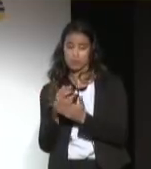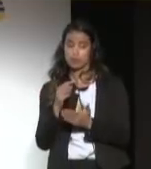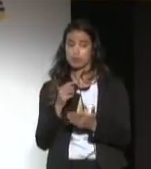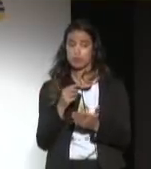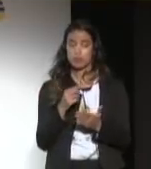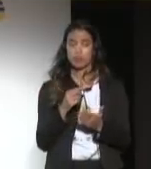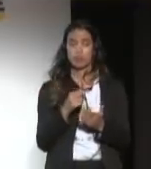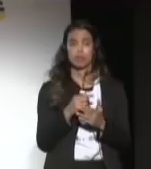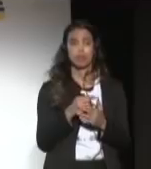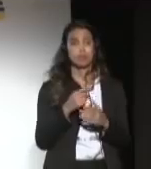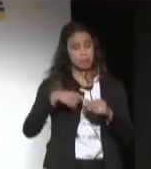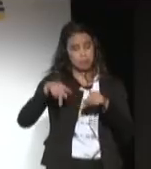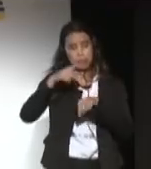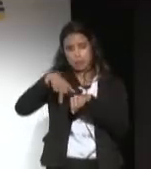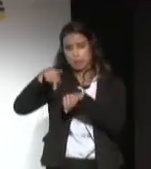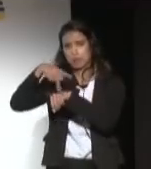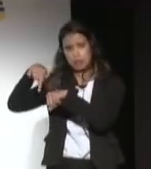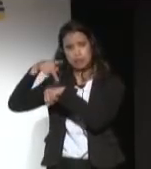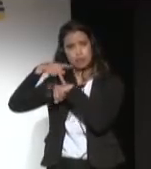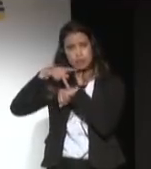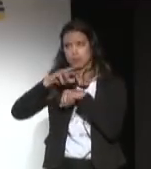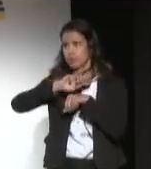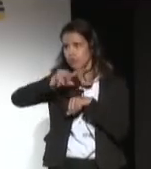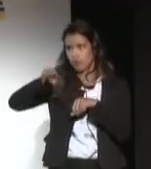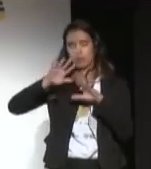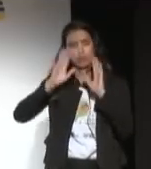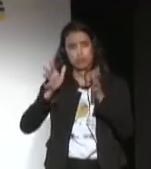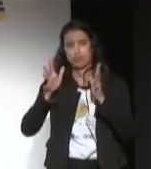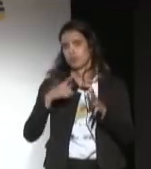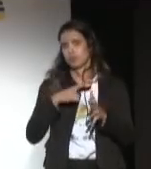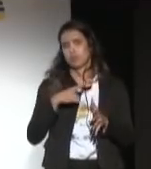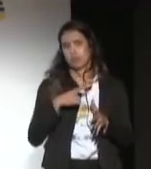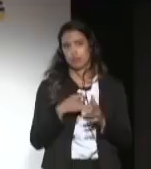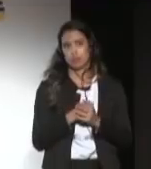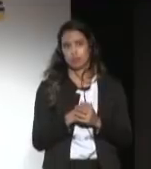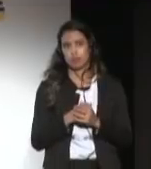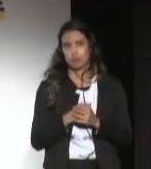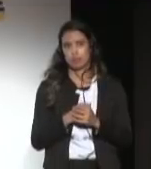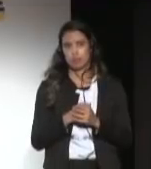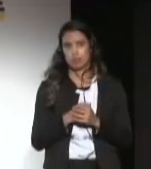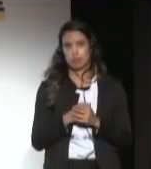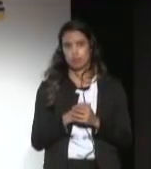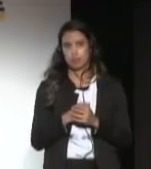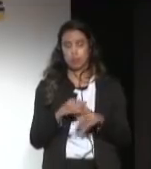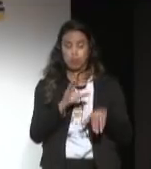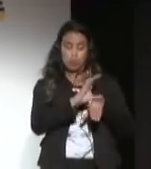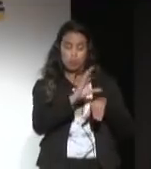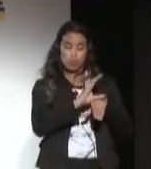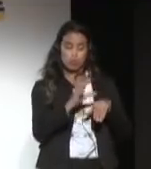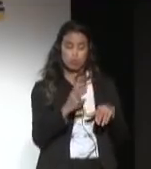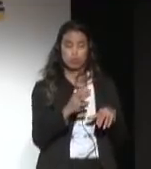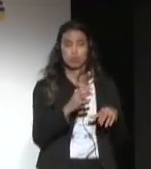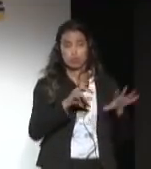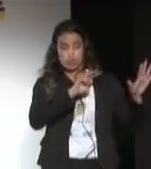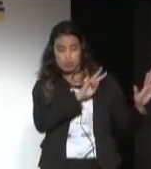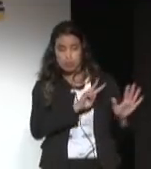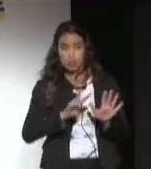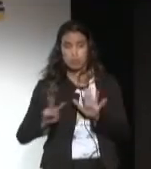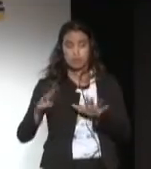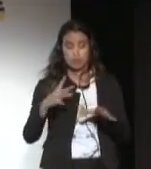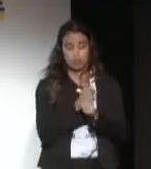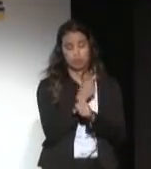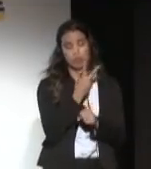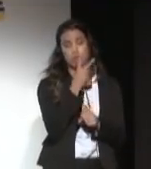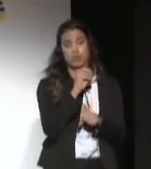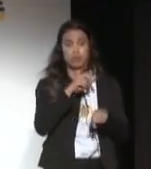super certo. Em média, os países que fazem isso têm de 20 a 30 horas por semana de esforço colaborativo